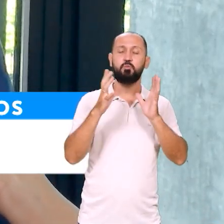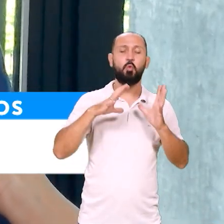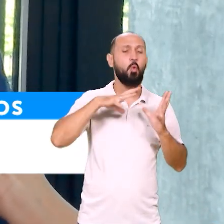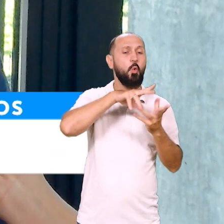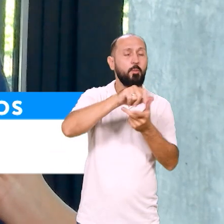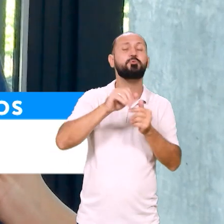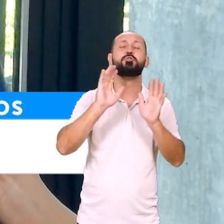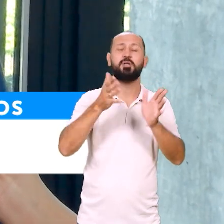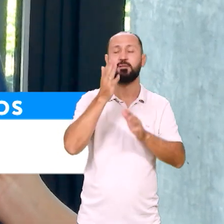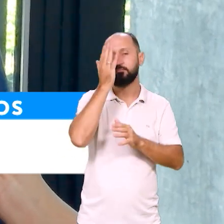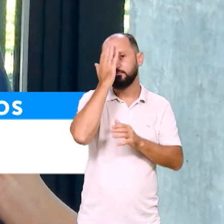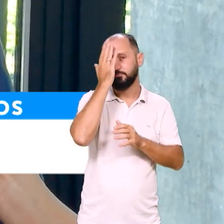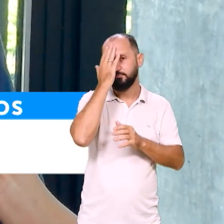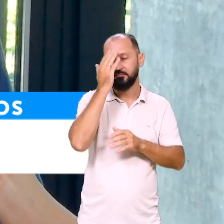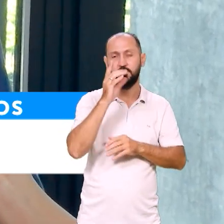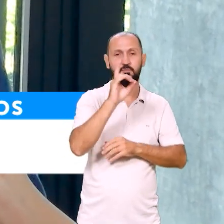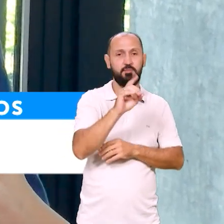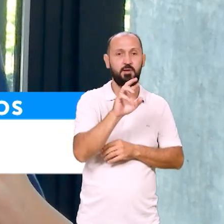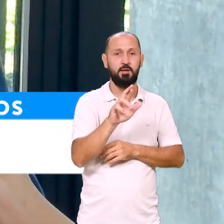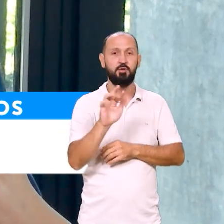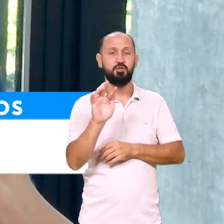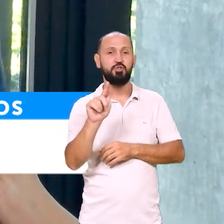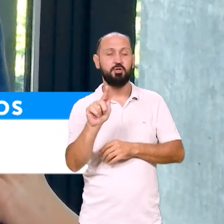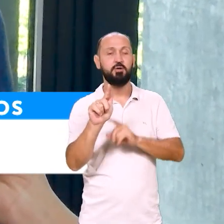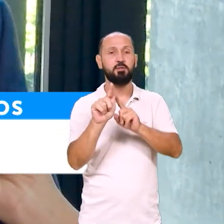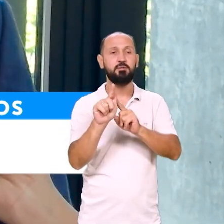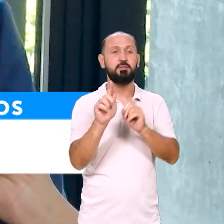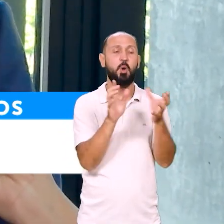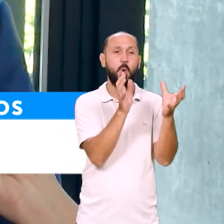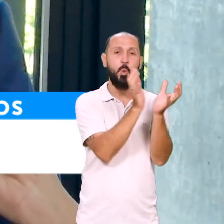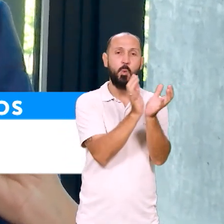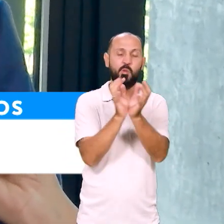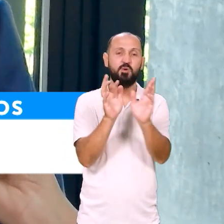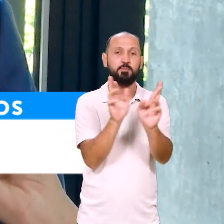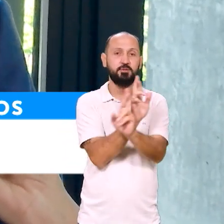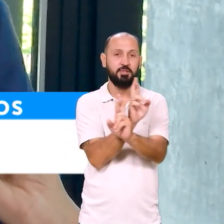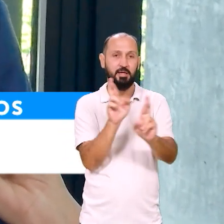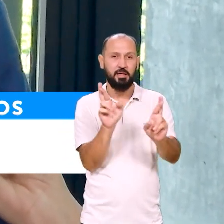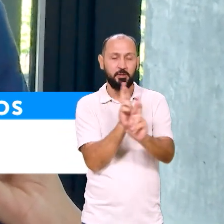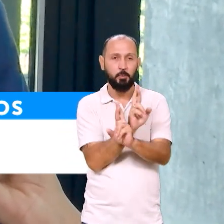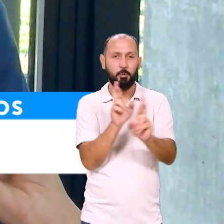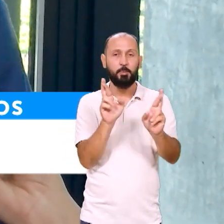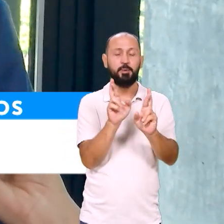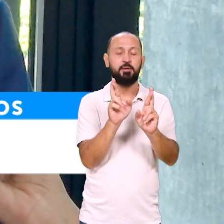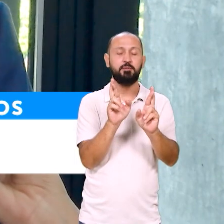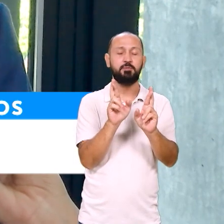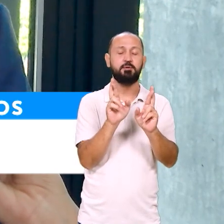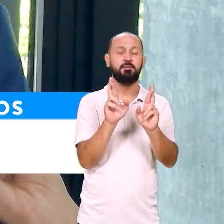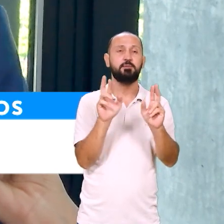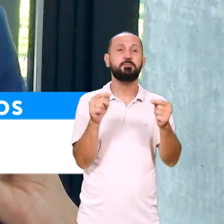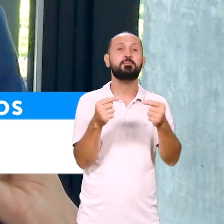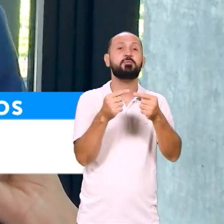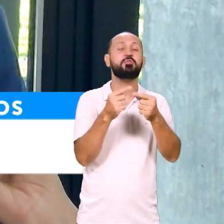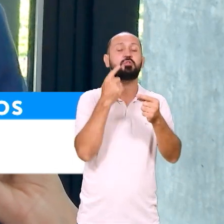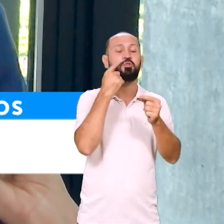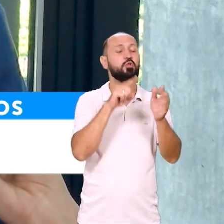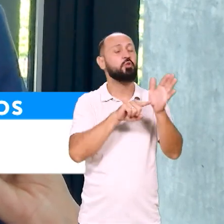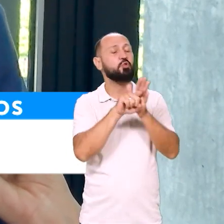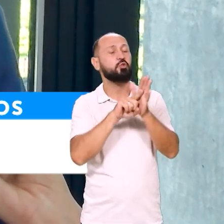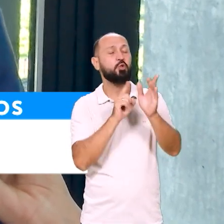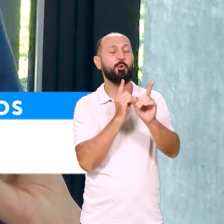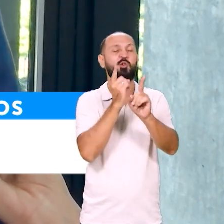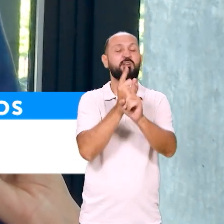gestão internacionalmente consagrado, que é chamado DRG, que é Grupos de Relacionamento Relacionados,